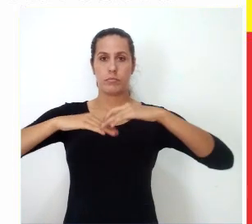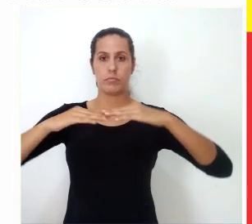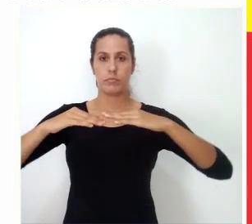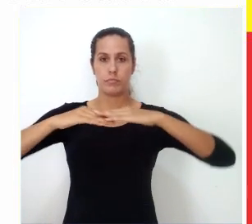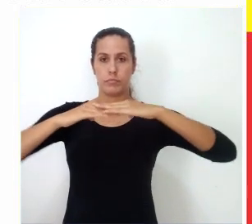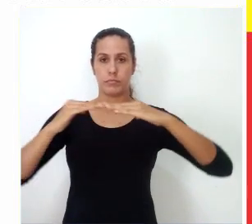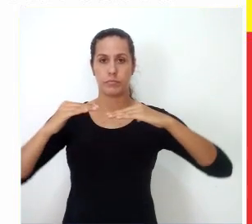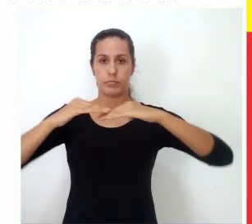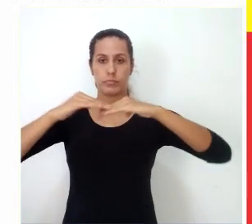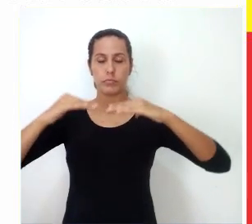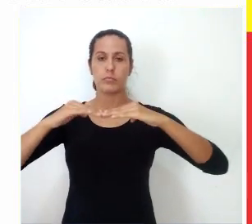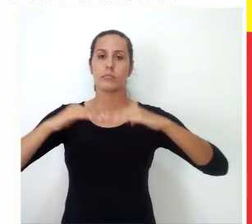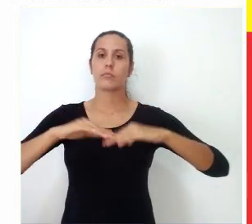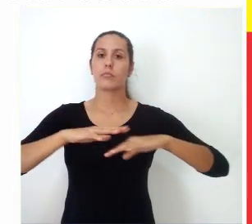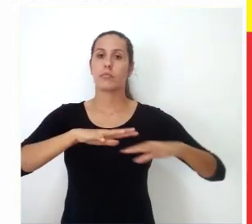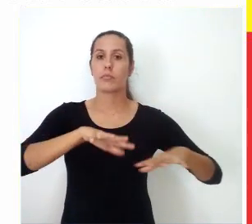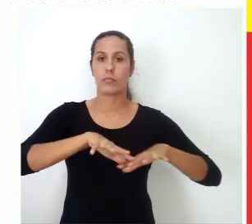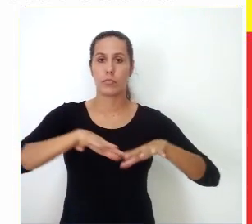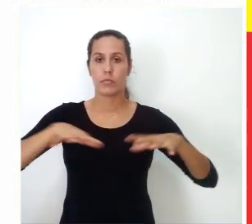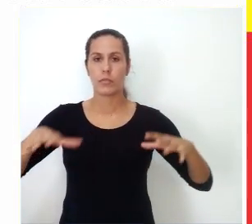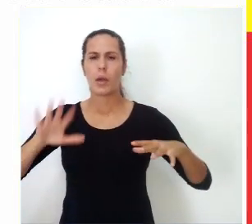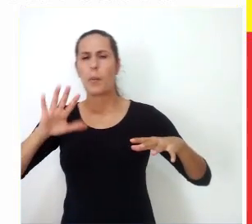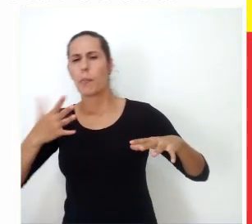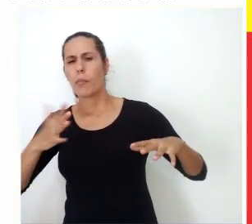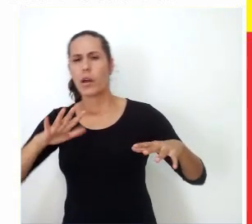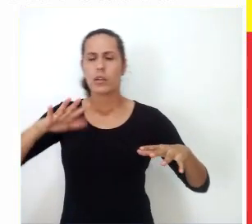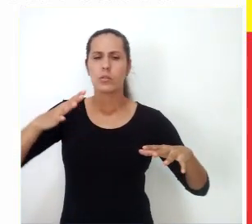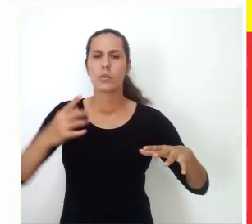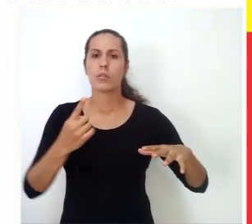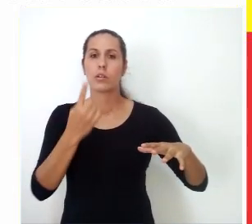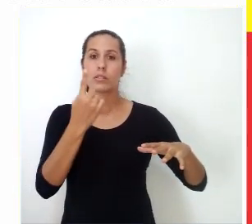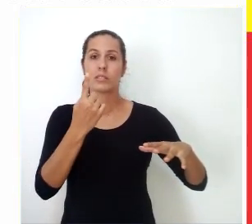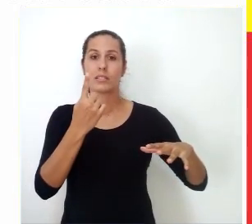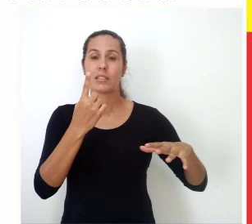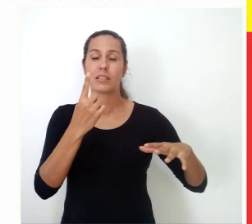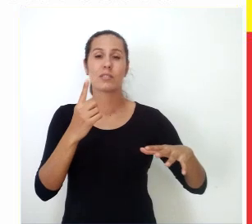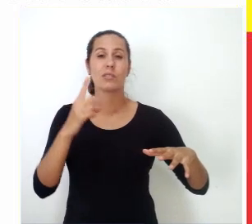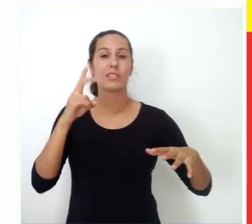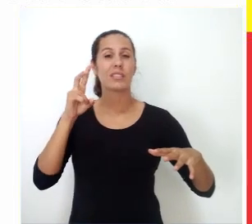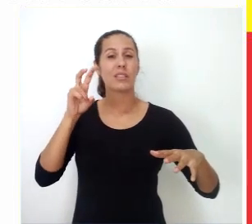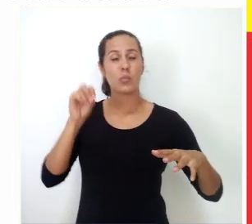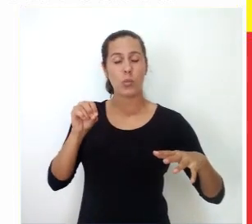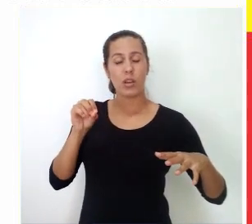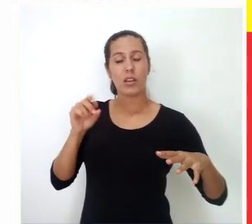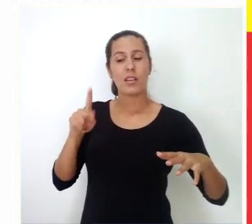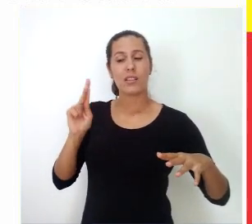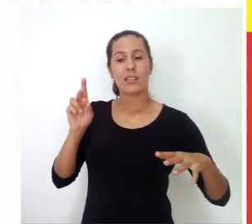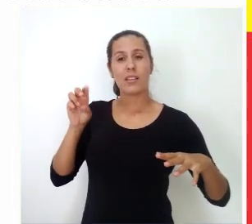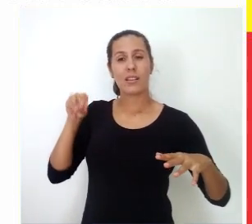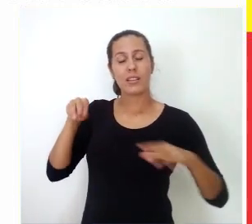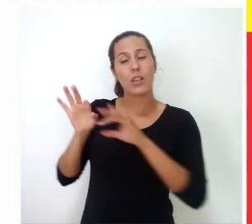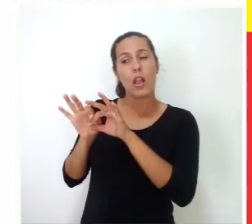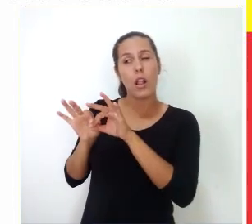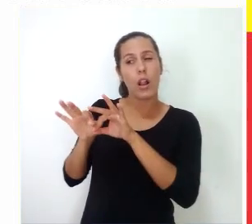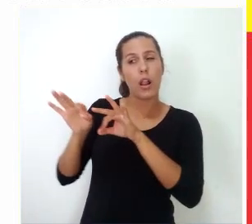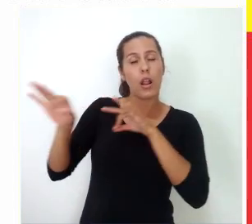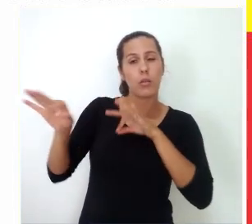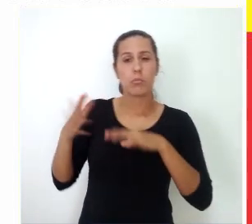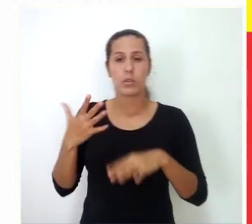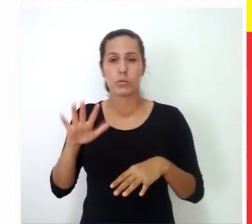está dividida em placas de espessura média de 150